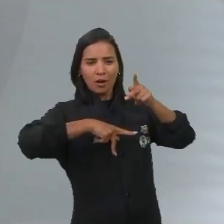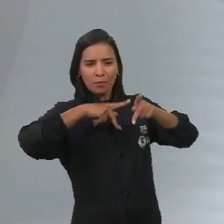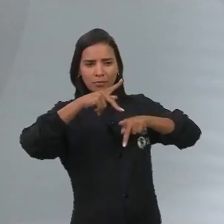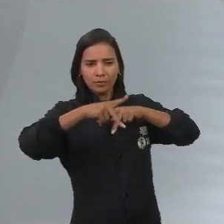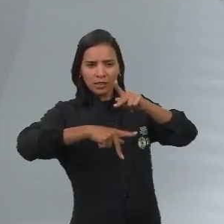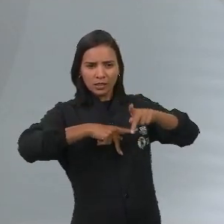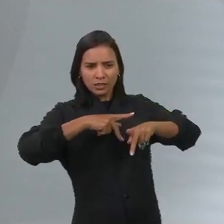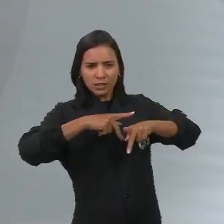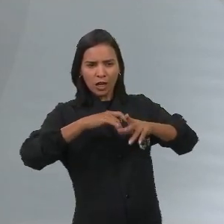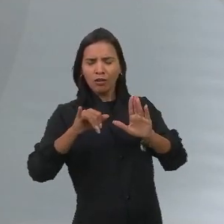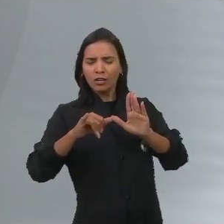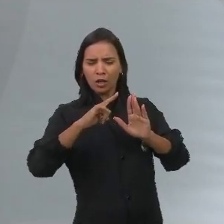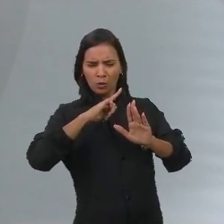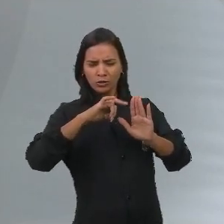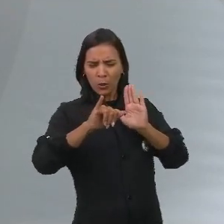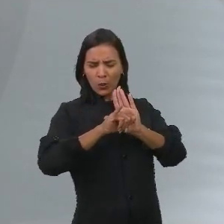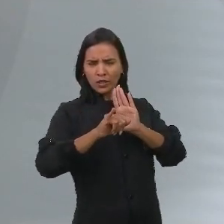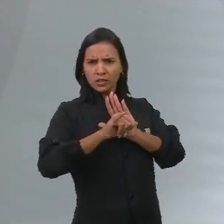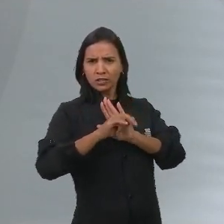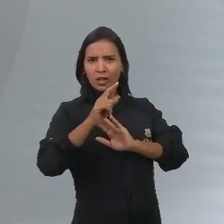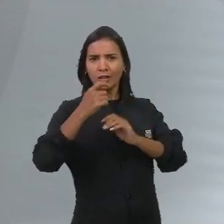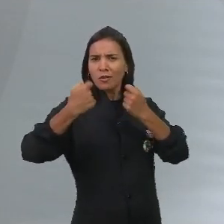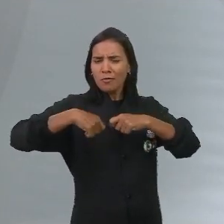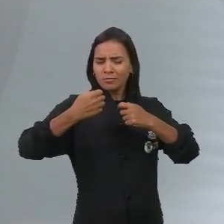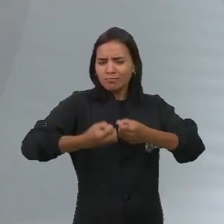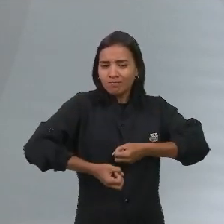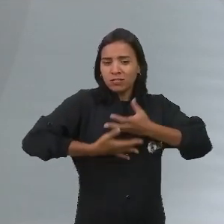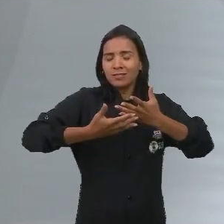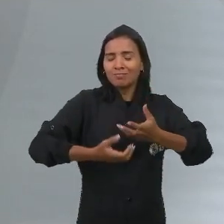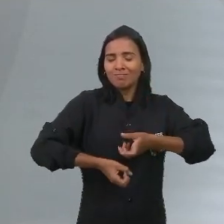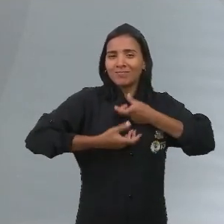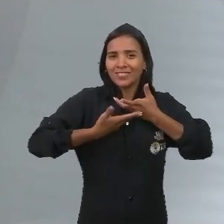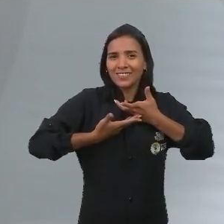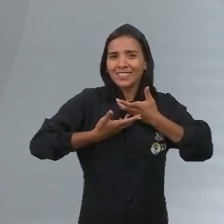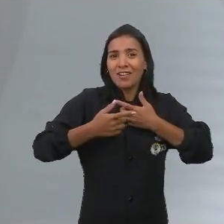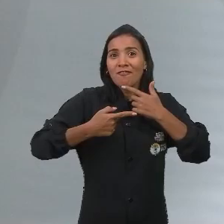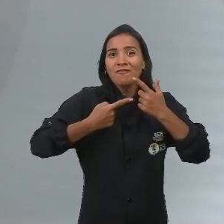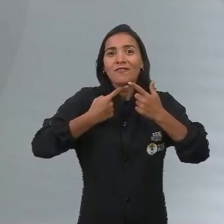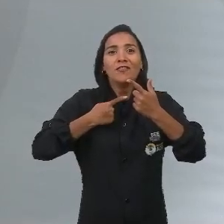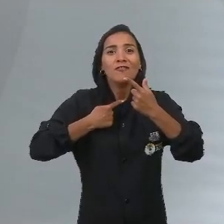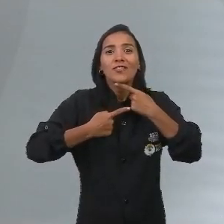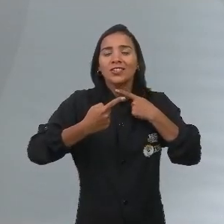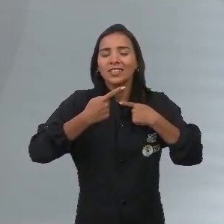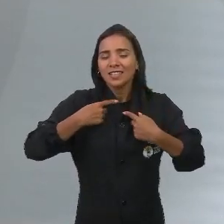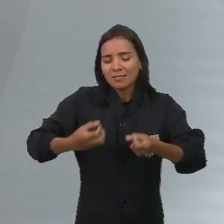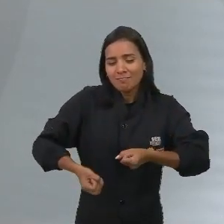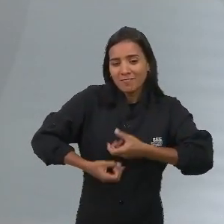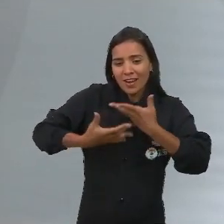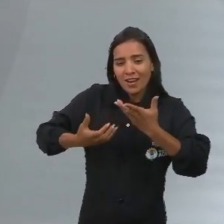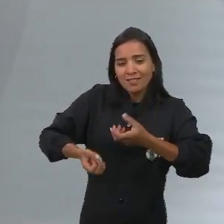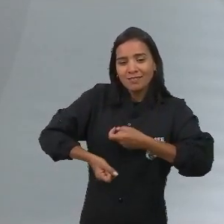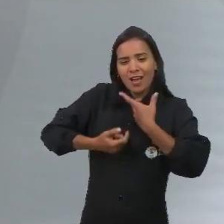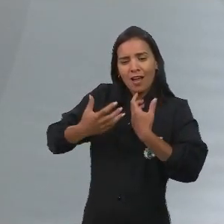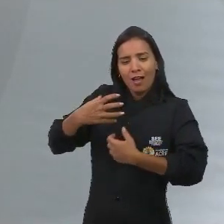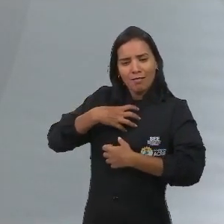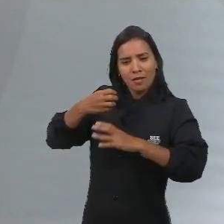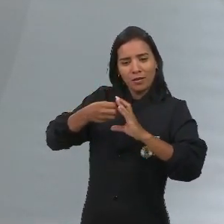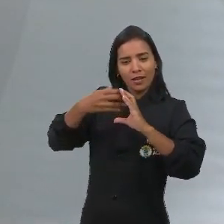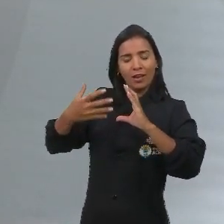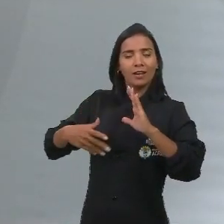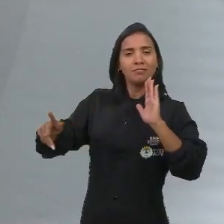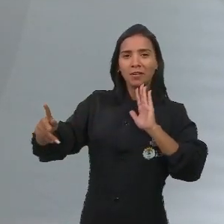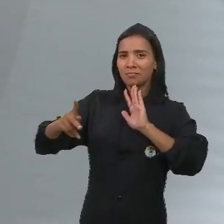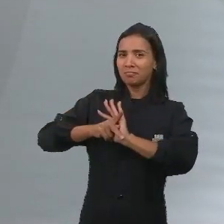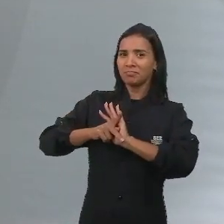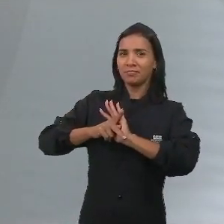uma identidade eu vou expressar algumas vou expressar vou manifestar alguns aspectos que vão fazer